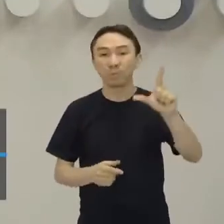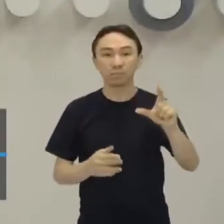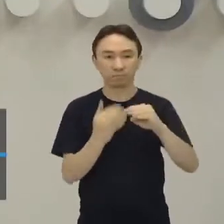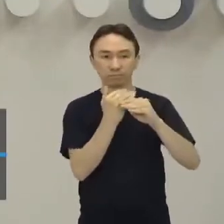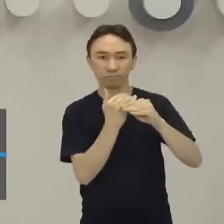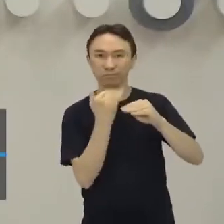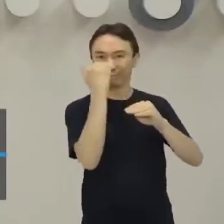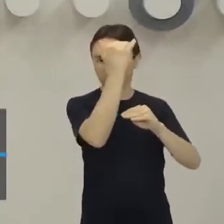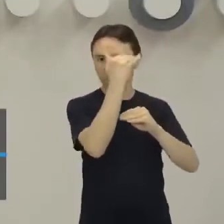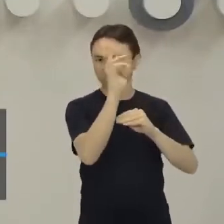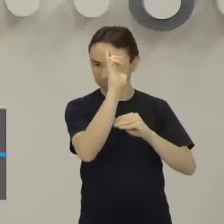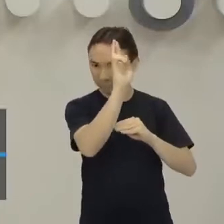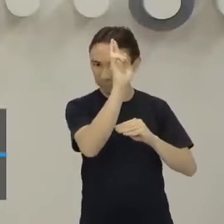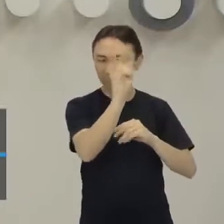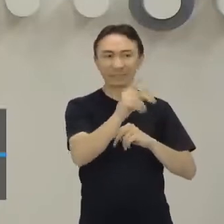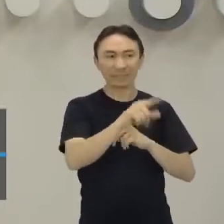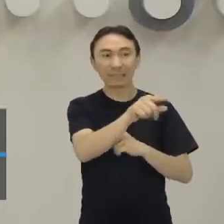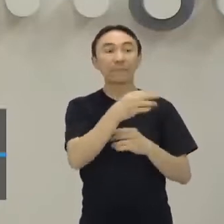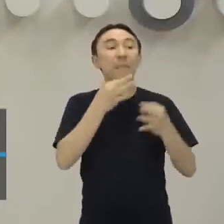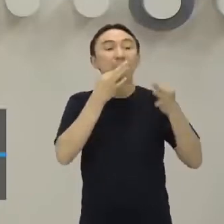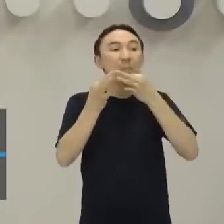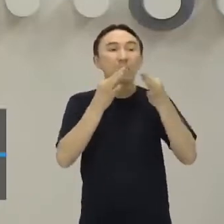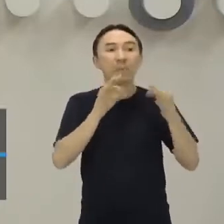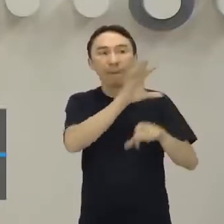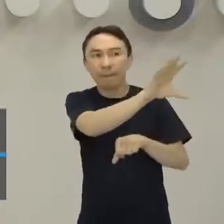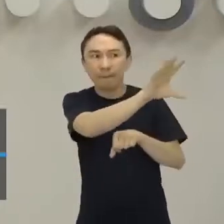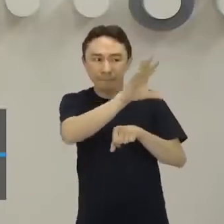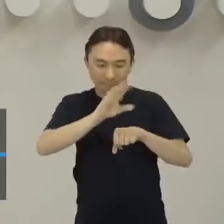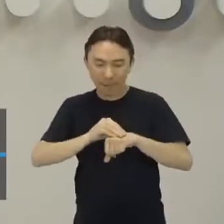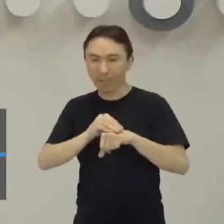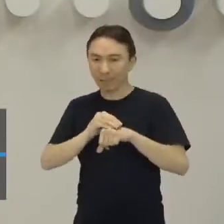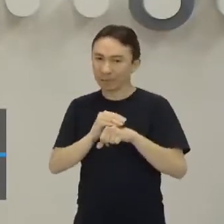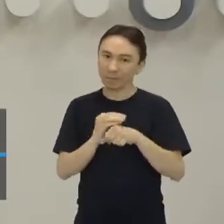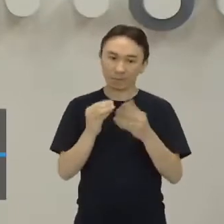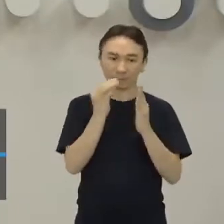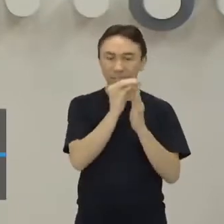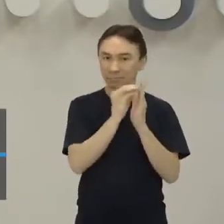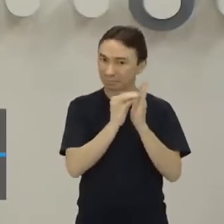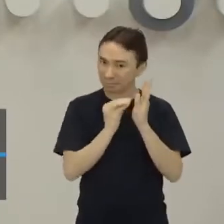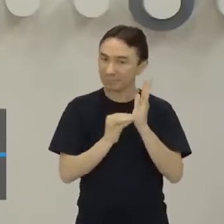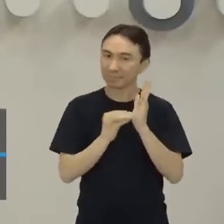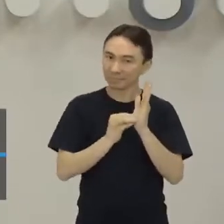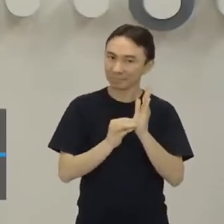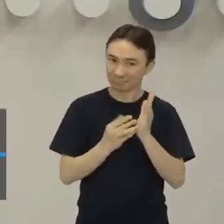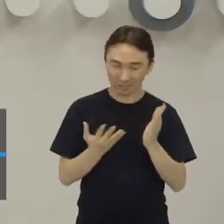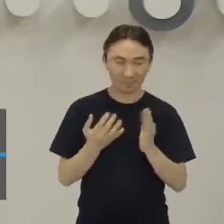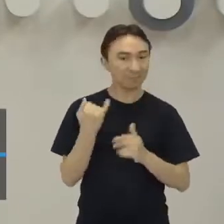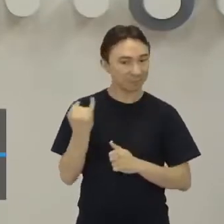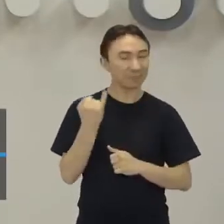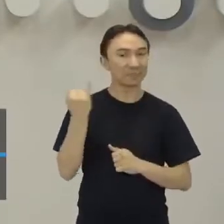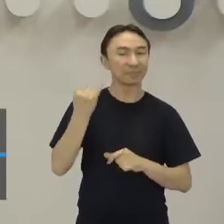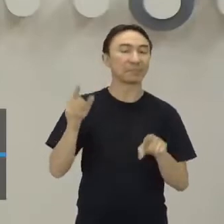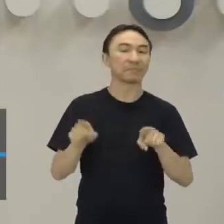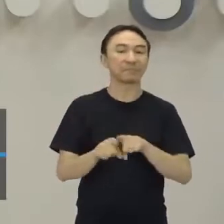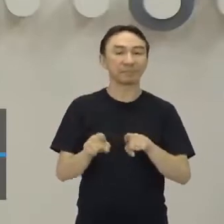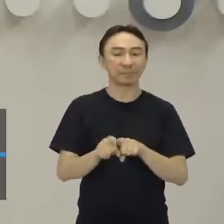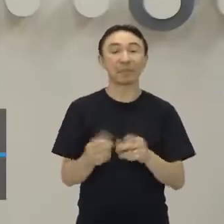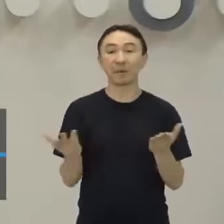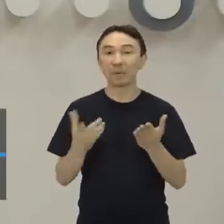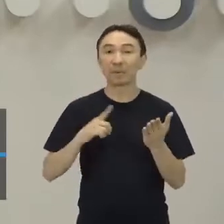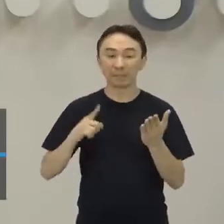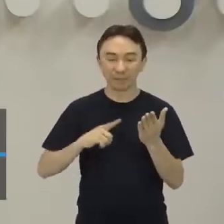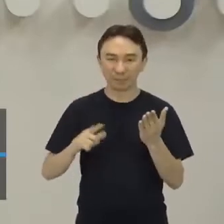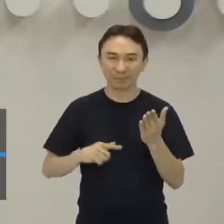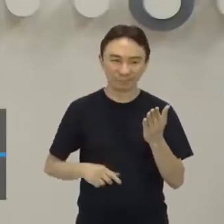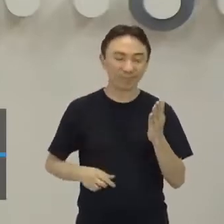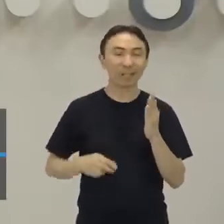deixar ele com mais, vamos dizer assim, credibilidade. Muito bem. E agora nós vamos fazer a leitura de uma pequena manchete,